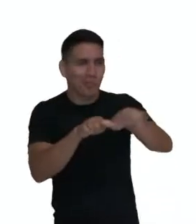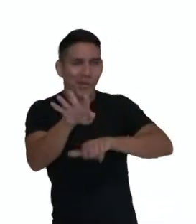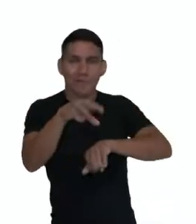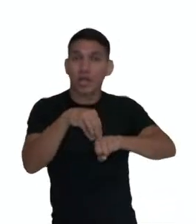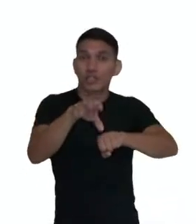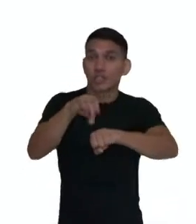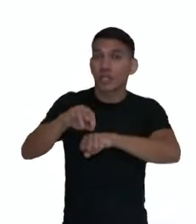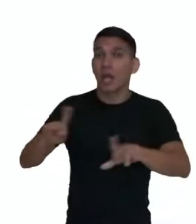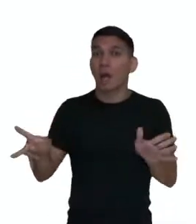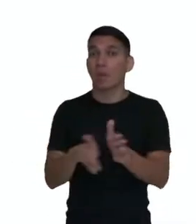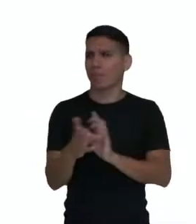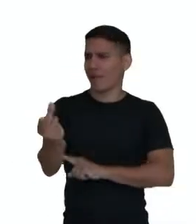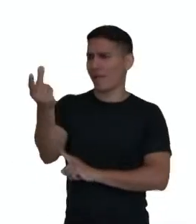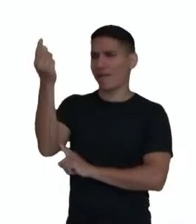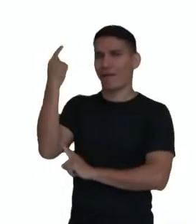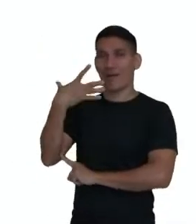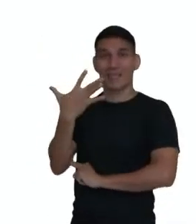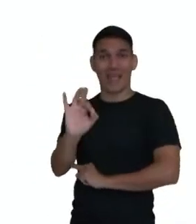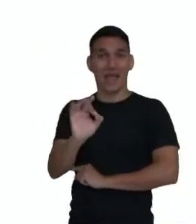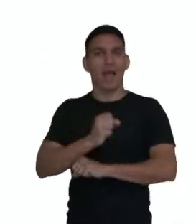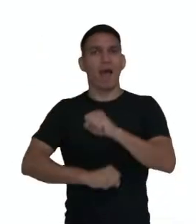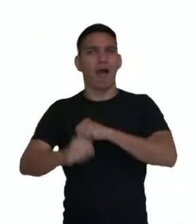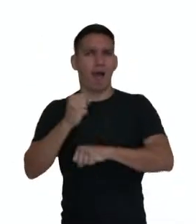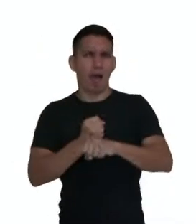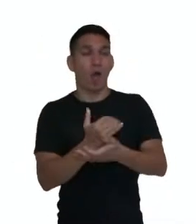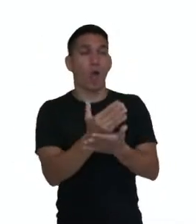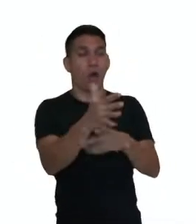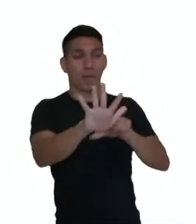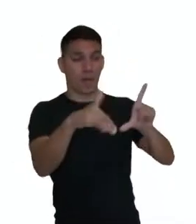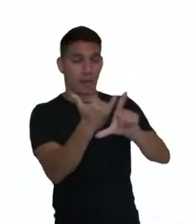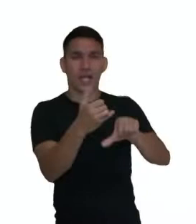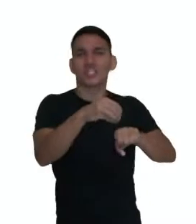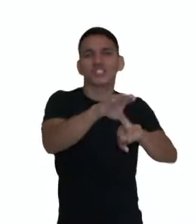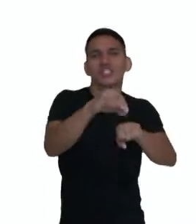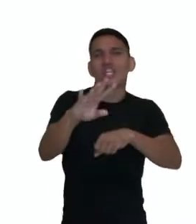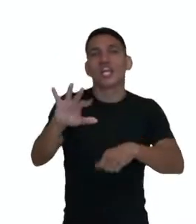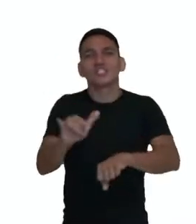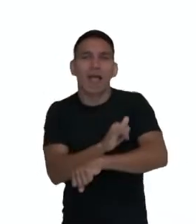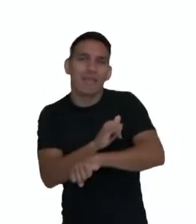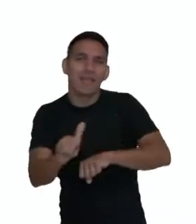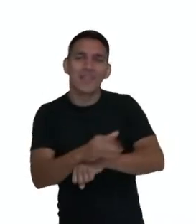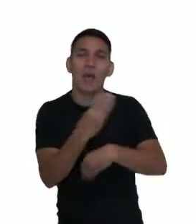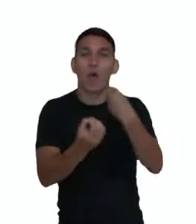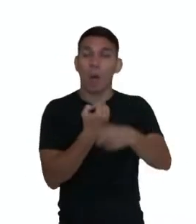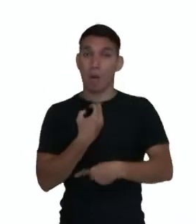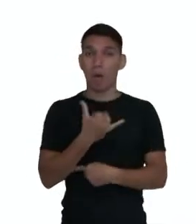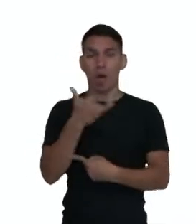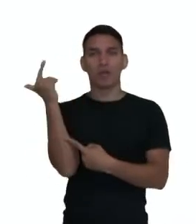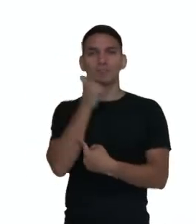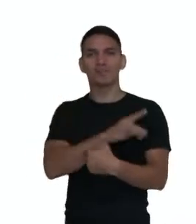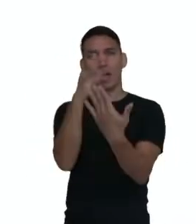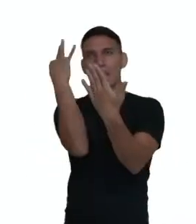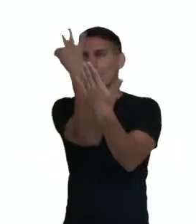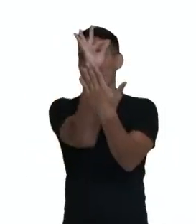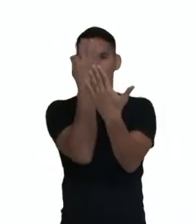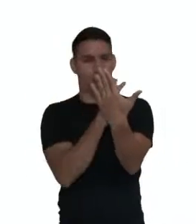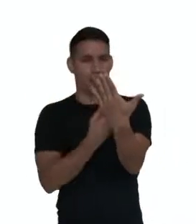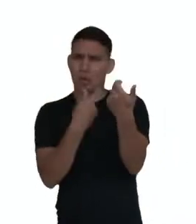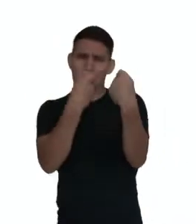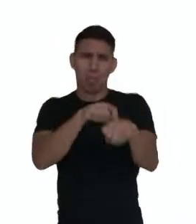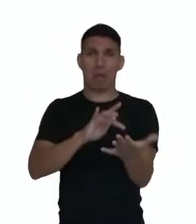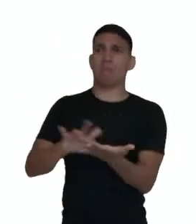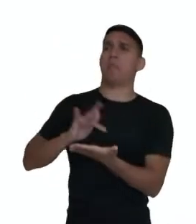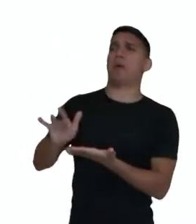inclusive, que há 10 anos ela começava no YouTube com dicas e truques para uma boa maquiagem, sem gastar uma fortuna